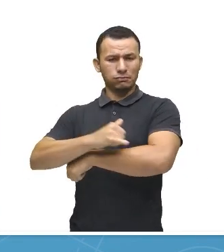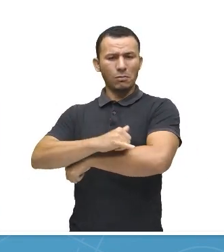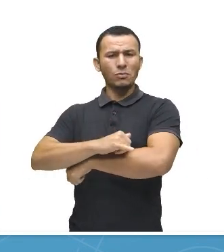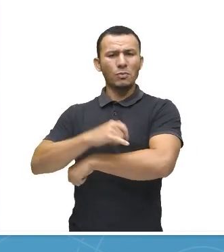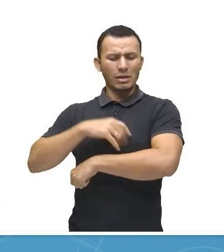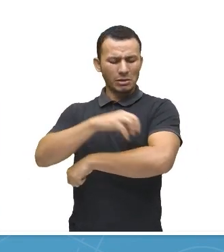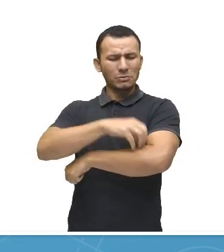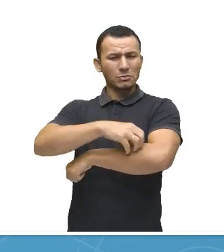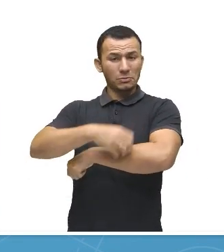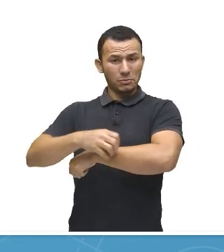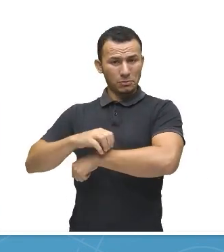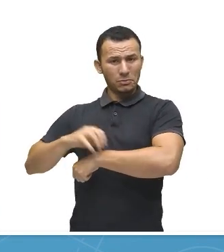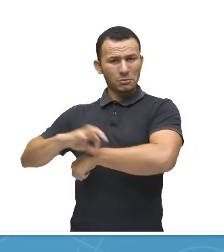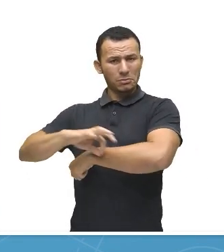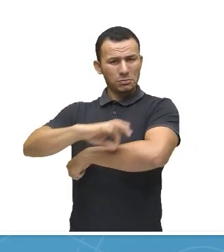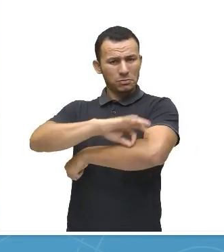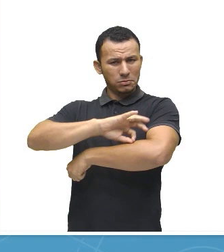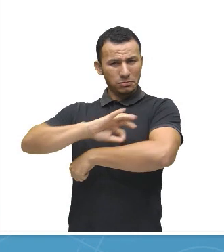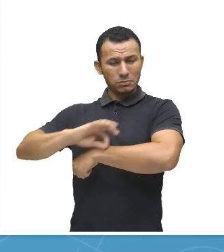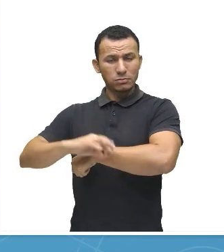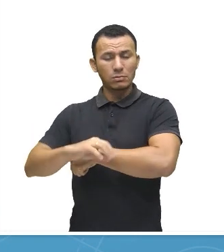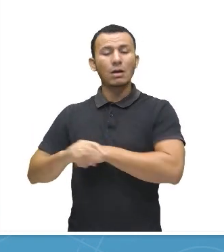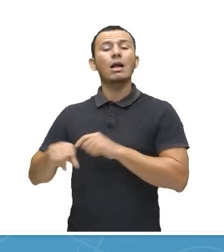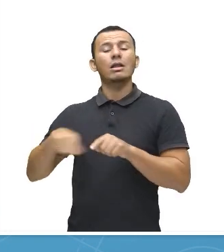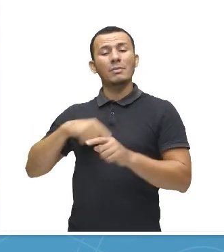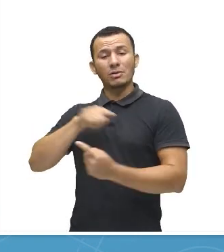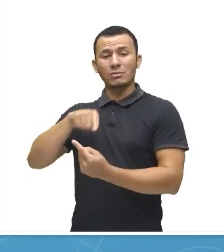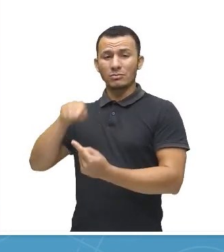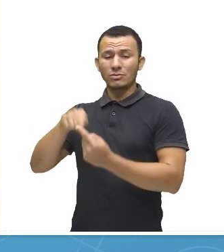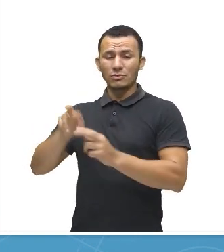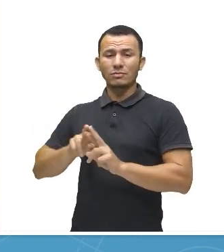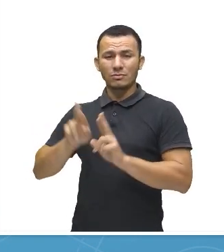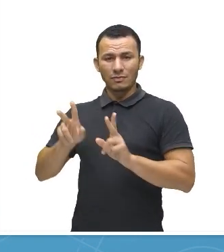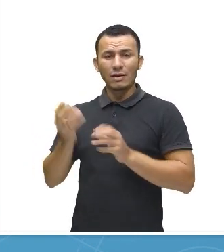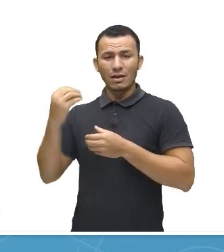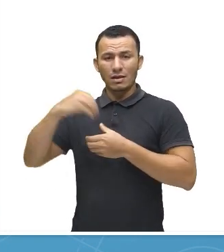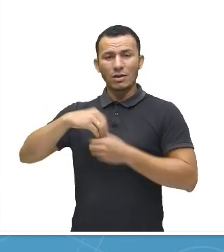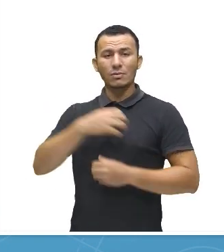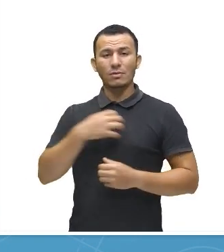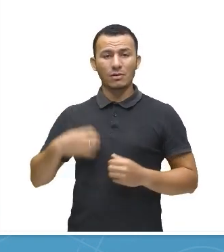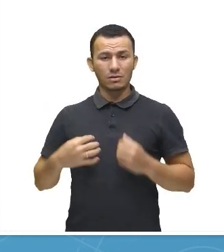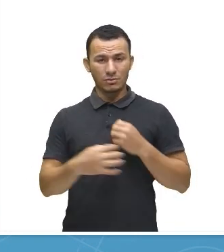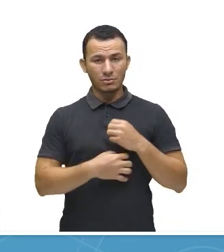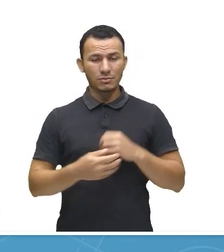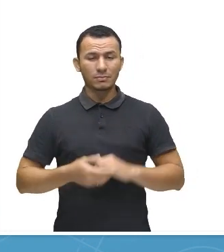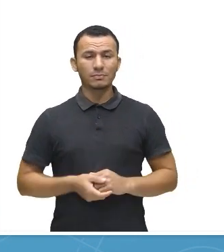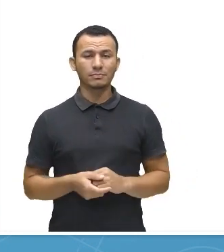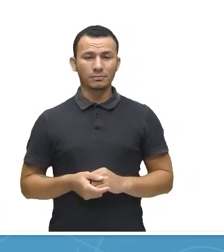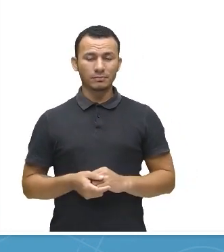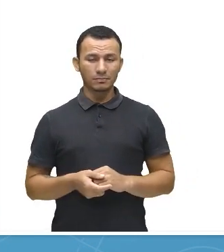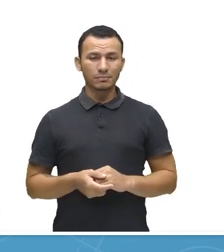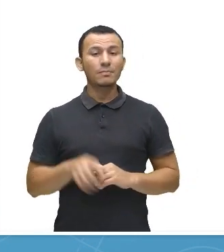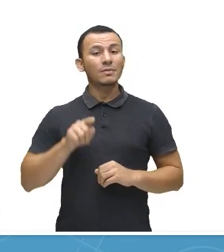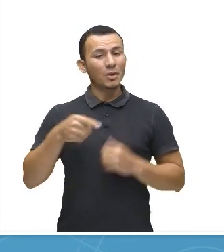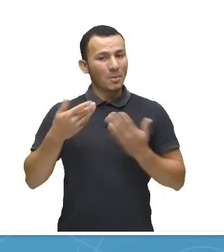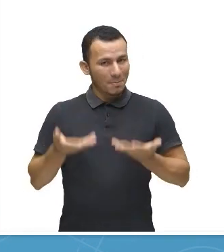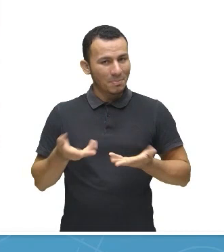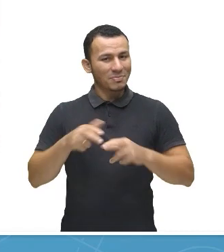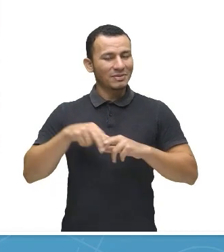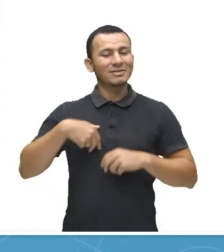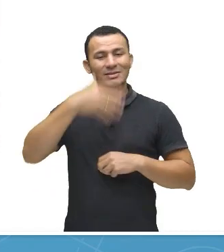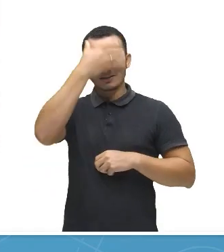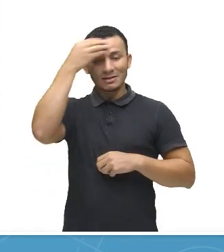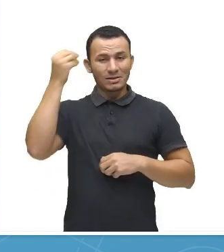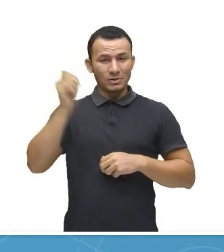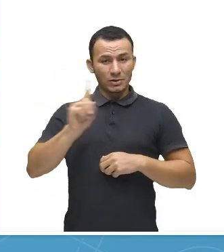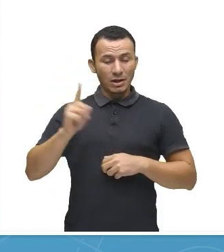formato e compõe outra funcionalidade dentro do nosso organismo. Então, não esqueçam, células